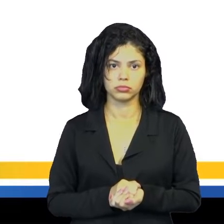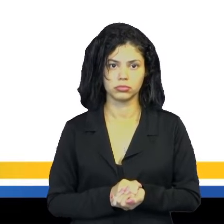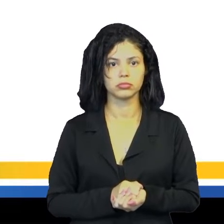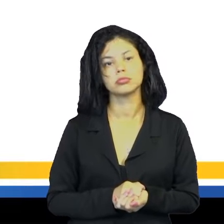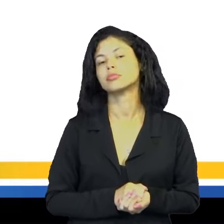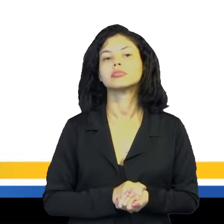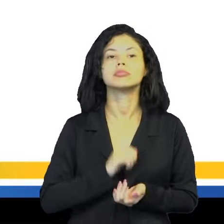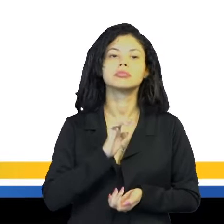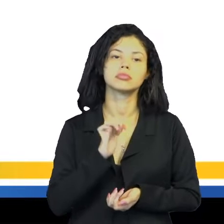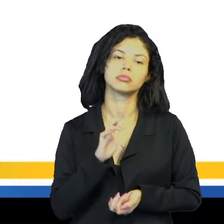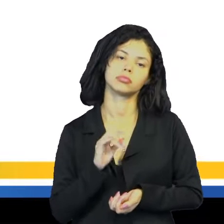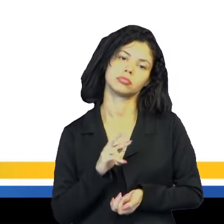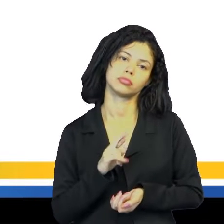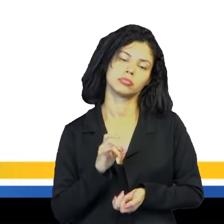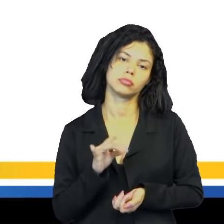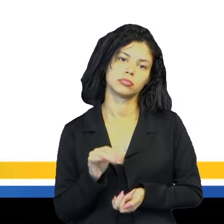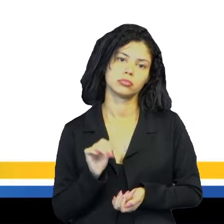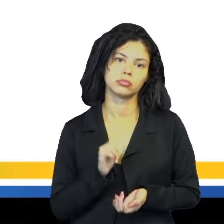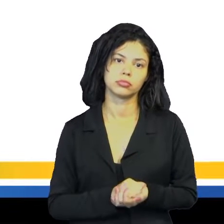A enciclopédia.